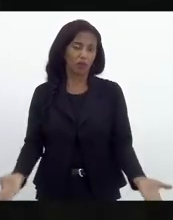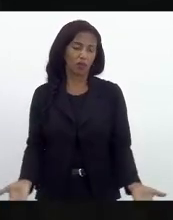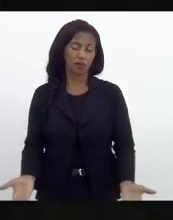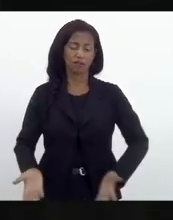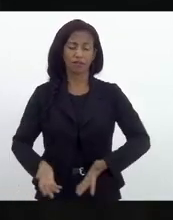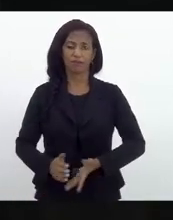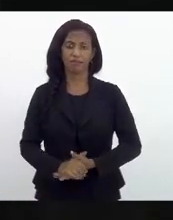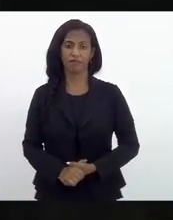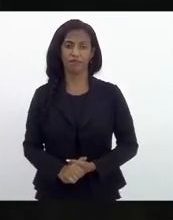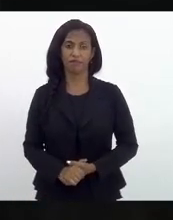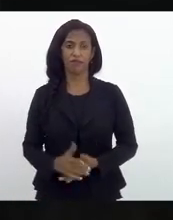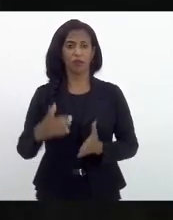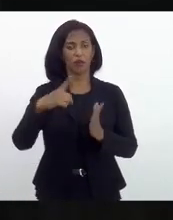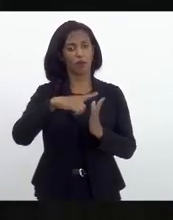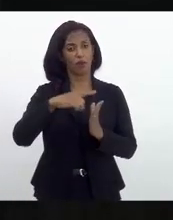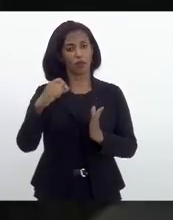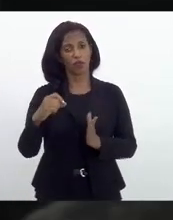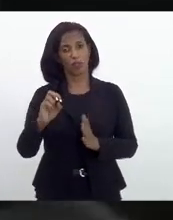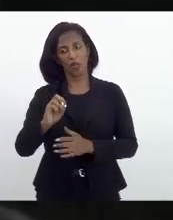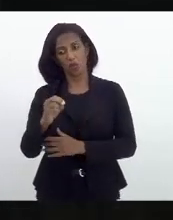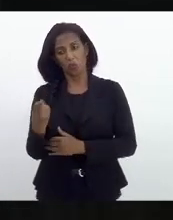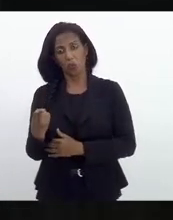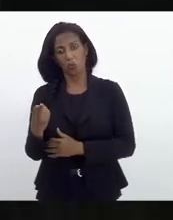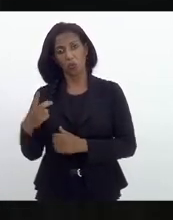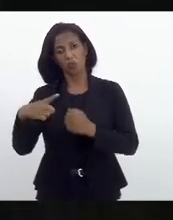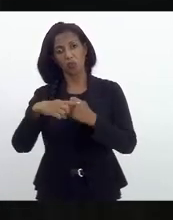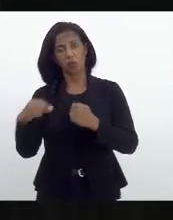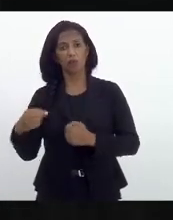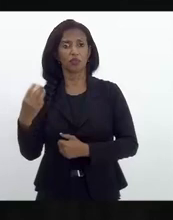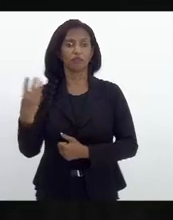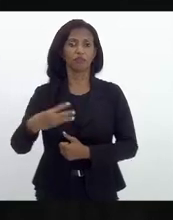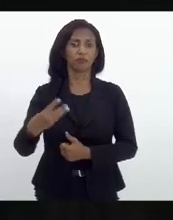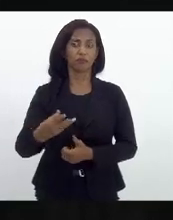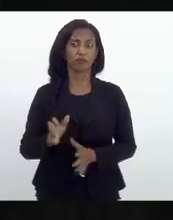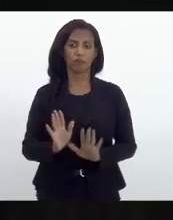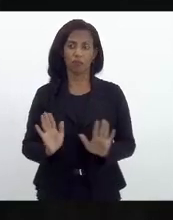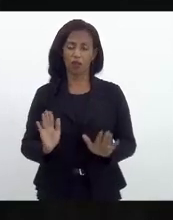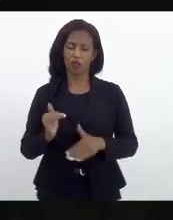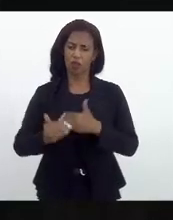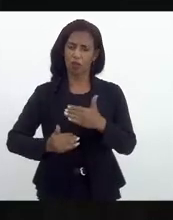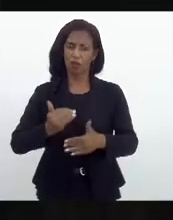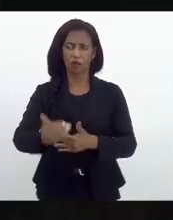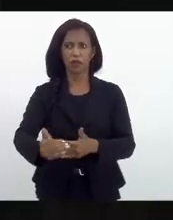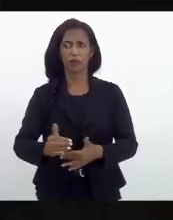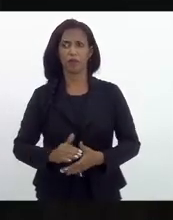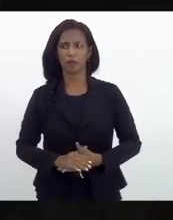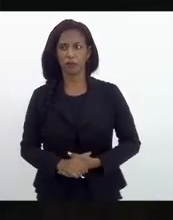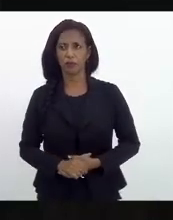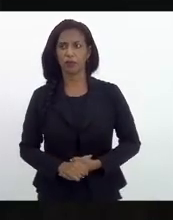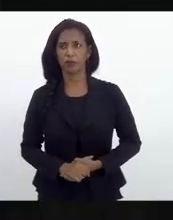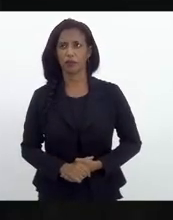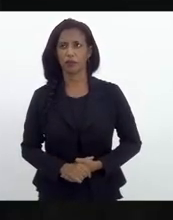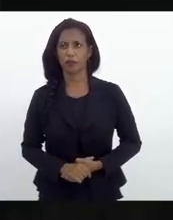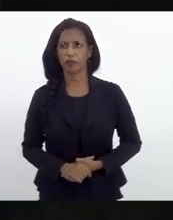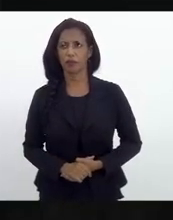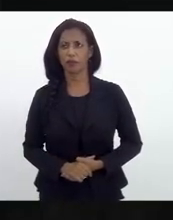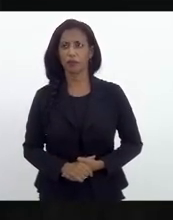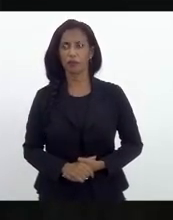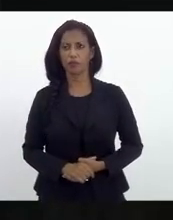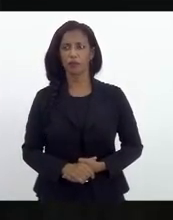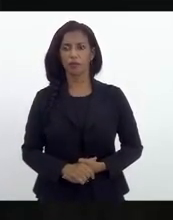vai o destaque ou sem o artigo terceiro mas isso aí já avançamos já passamos disso deputada